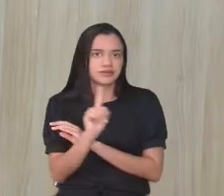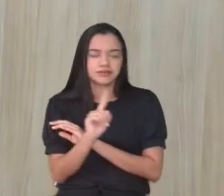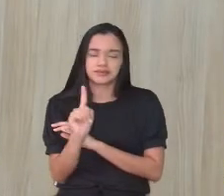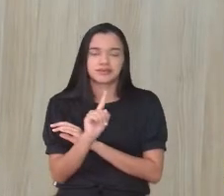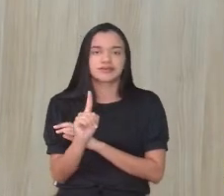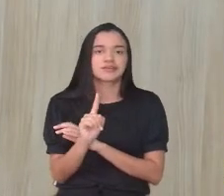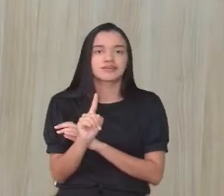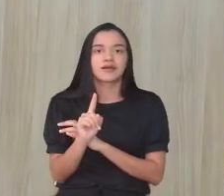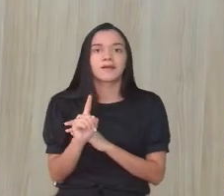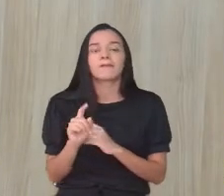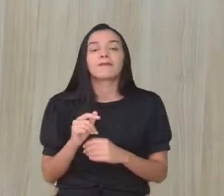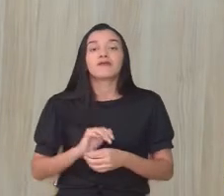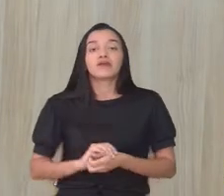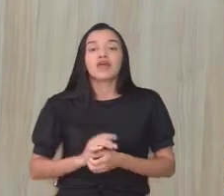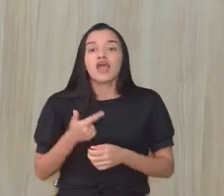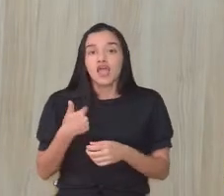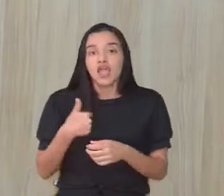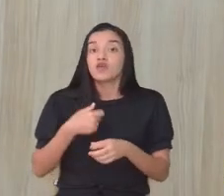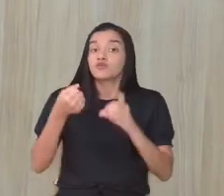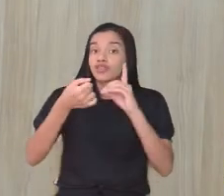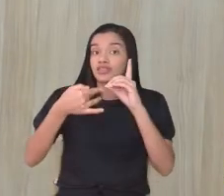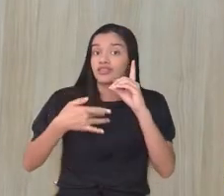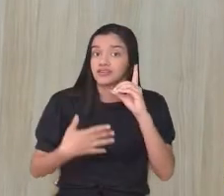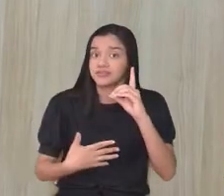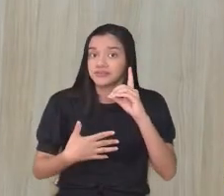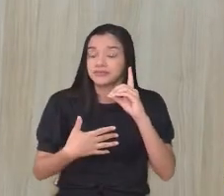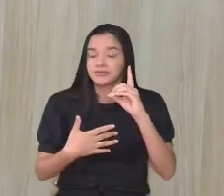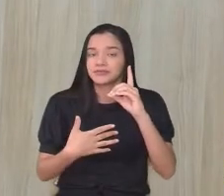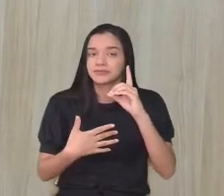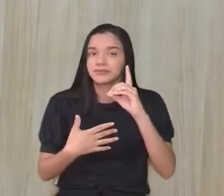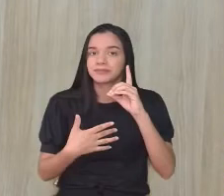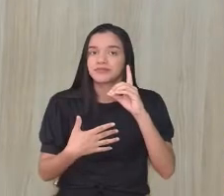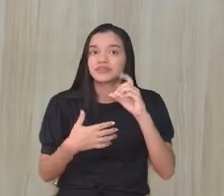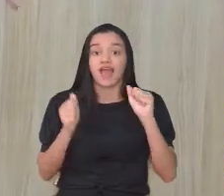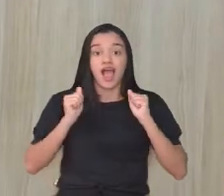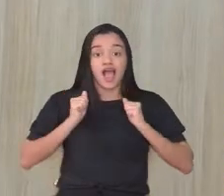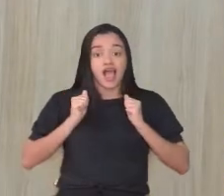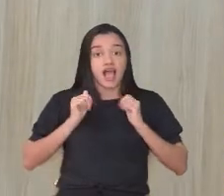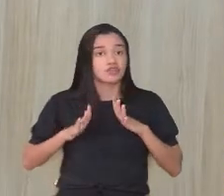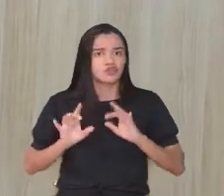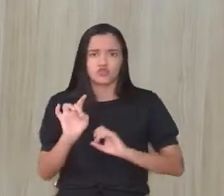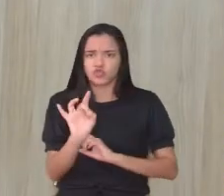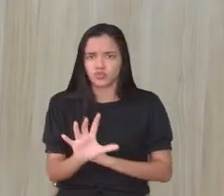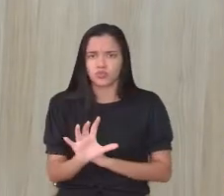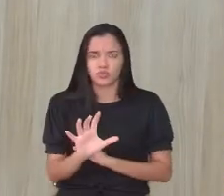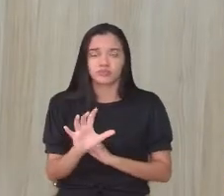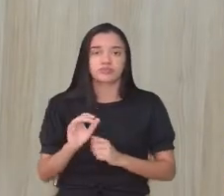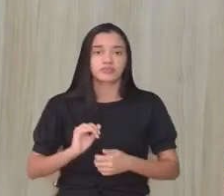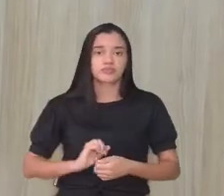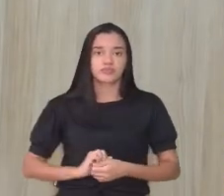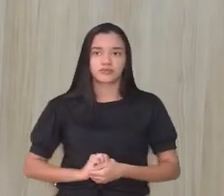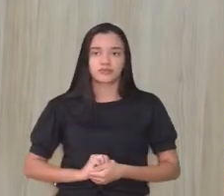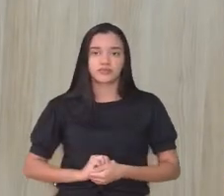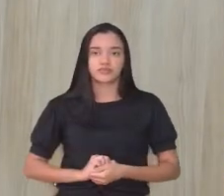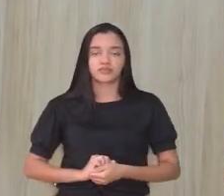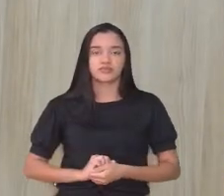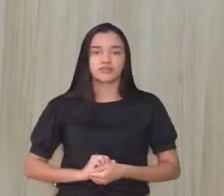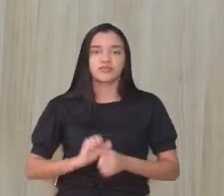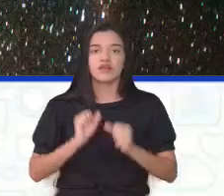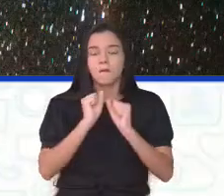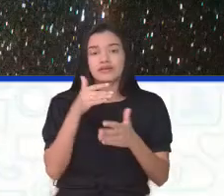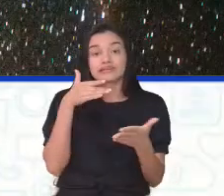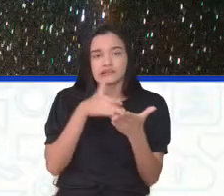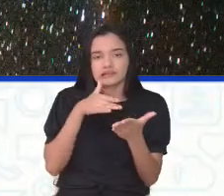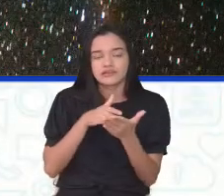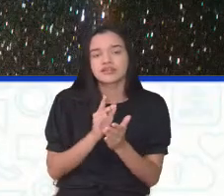relação à personagem, tá certo? Eu vou descrever a ação apenas. Isso pode ser muito